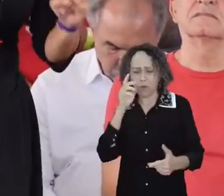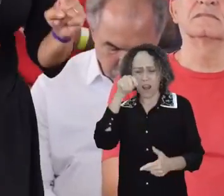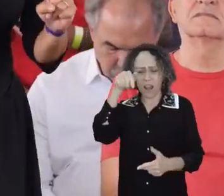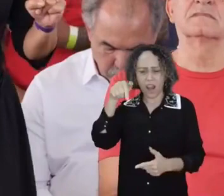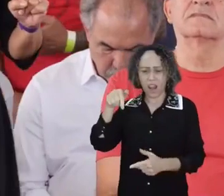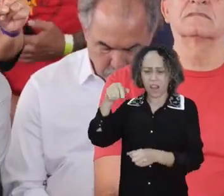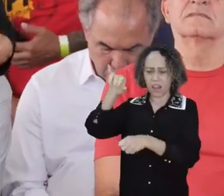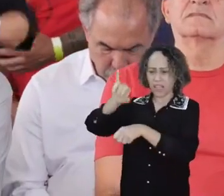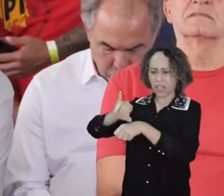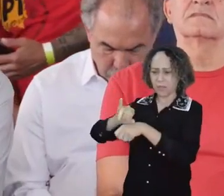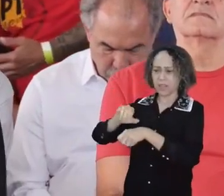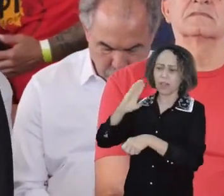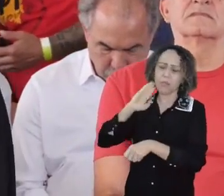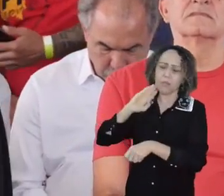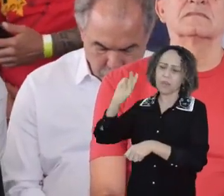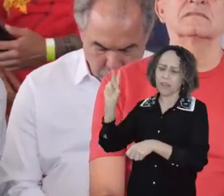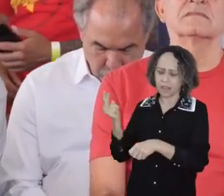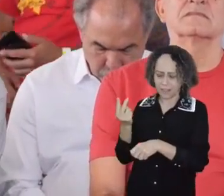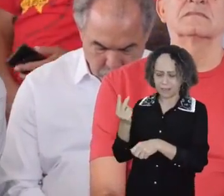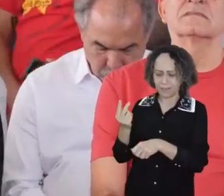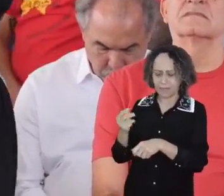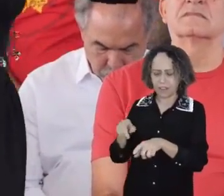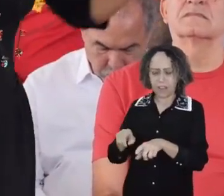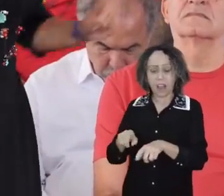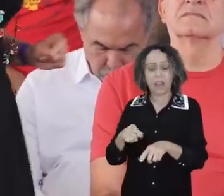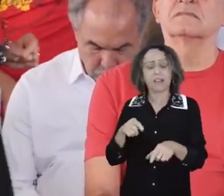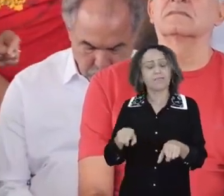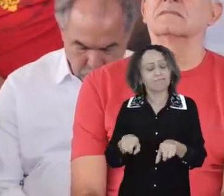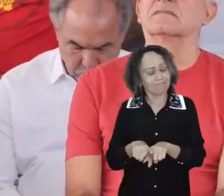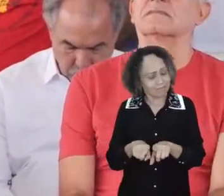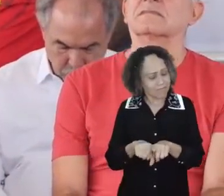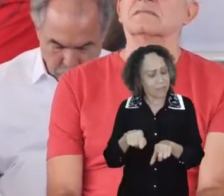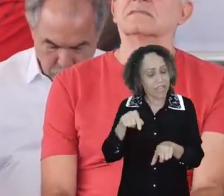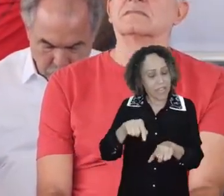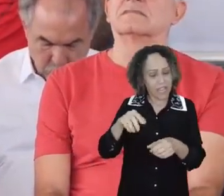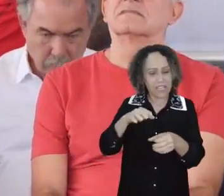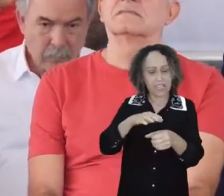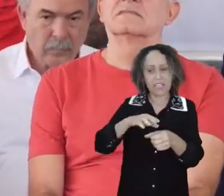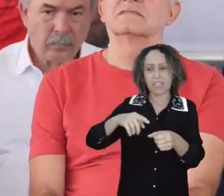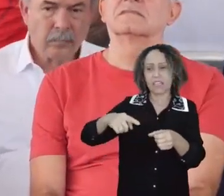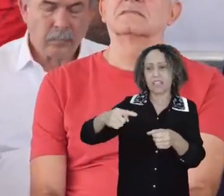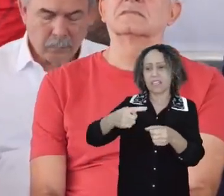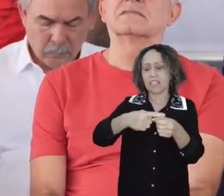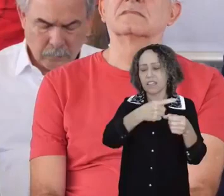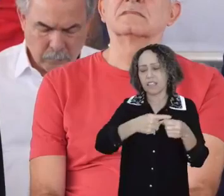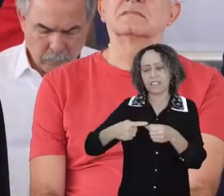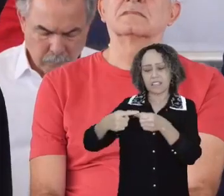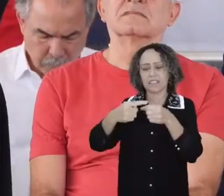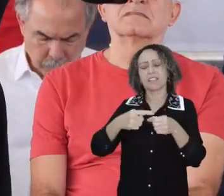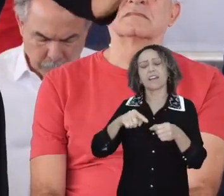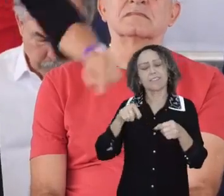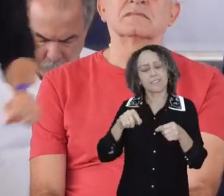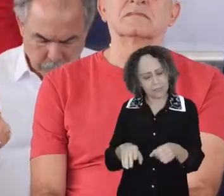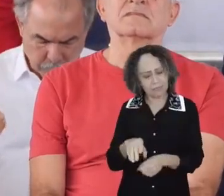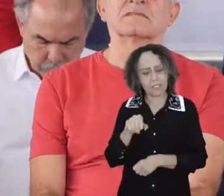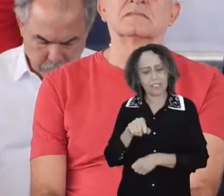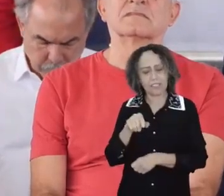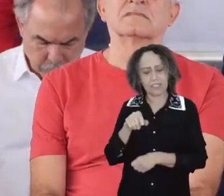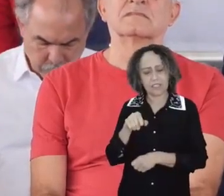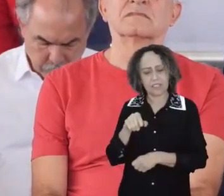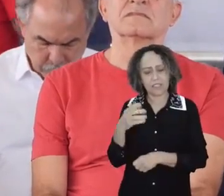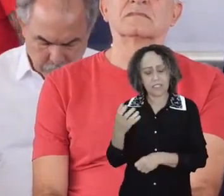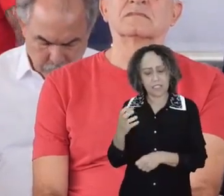quer deslocar todo o tempo para Belo Horizonte. A gente quer universidade pública